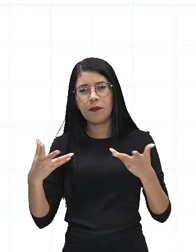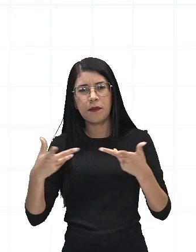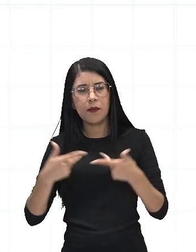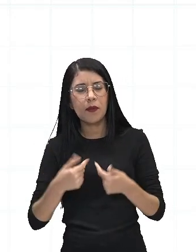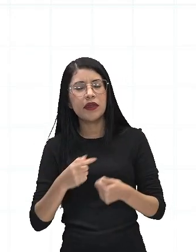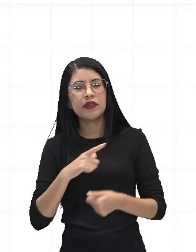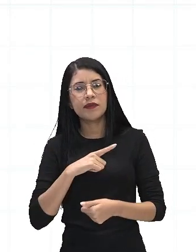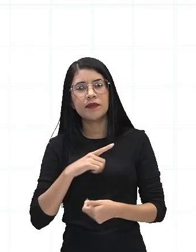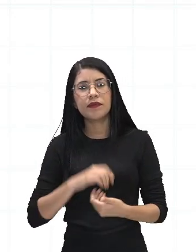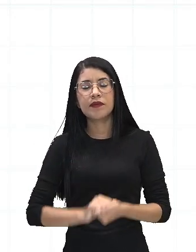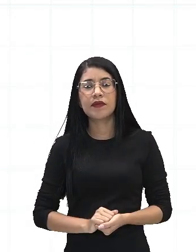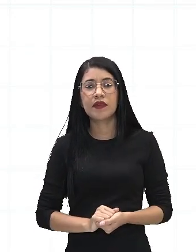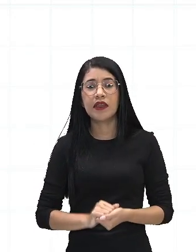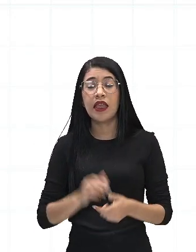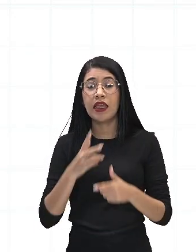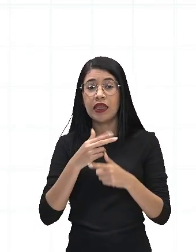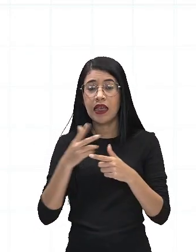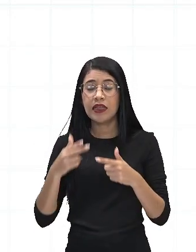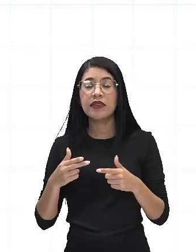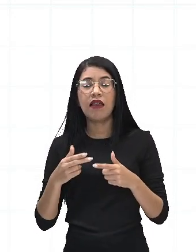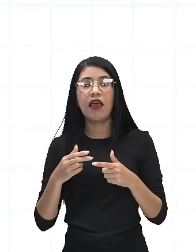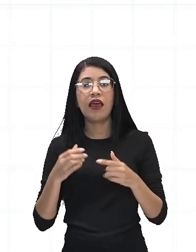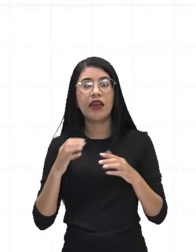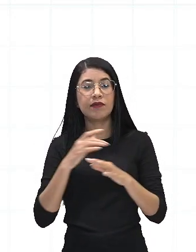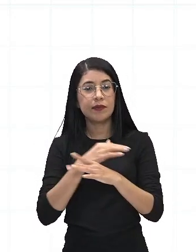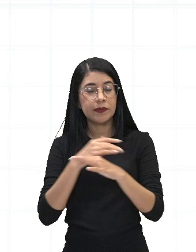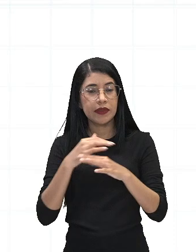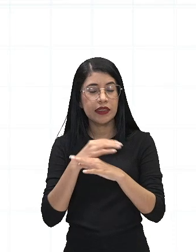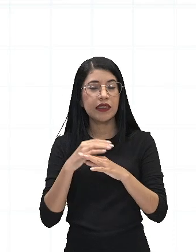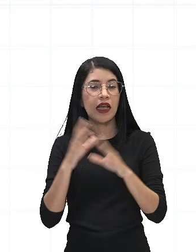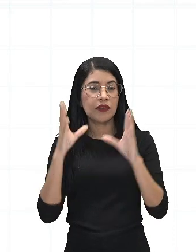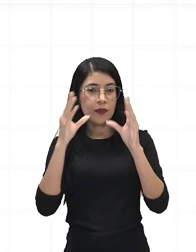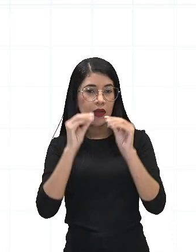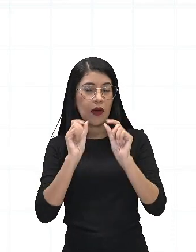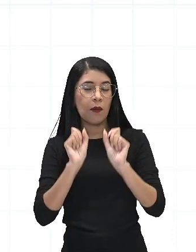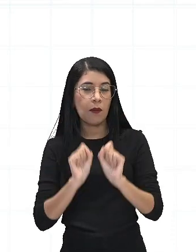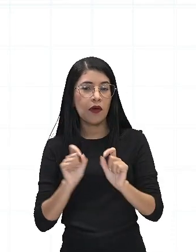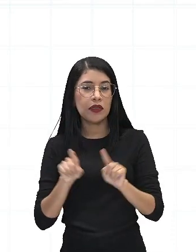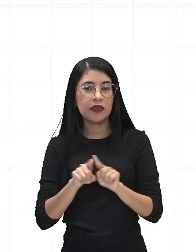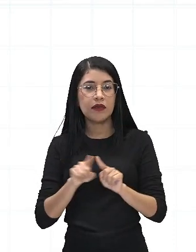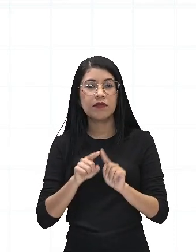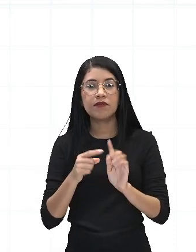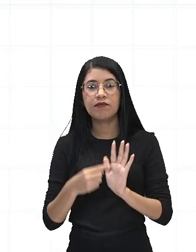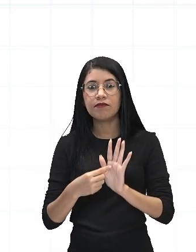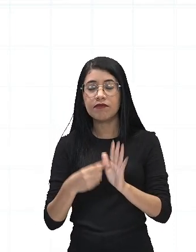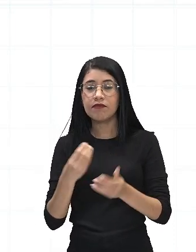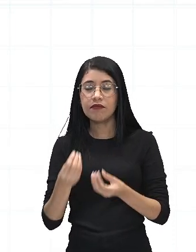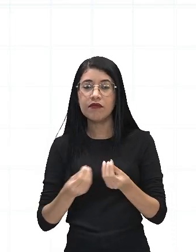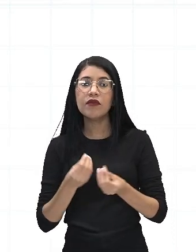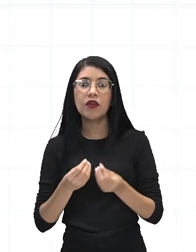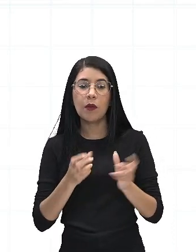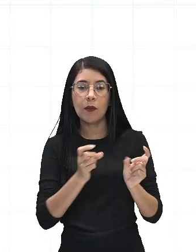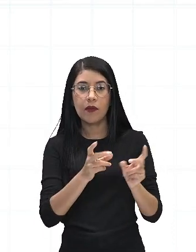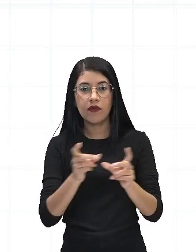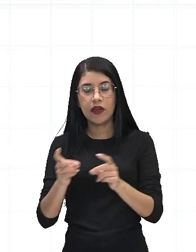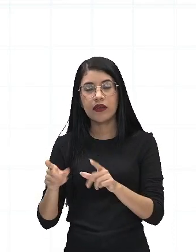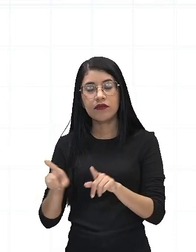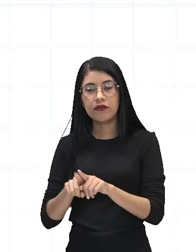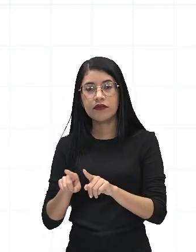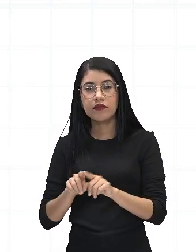E Cidade Invisível é a prova de que dá para fazer isso, inclusive de forma